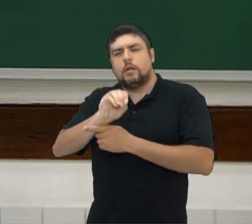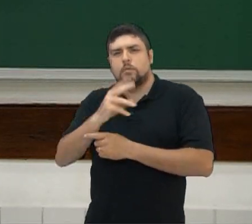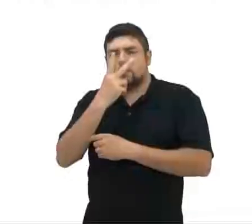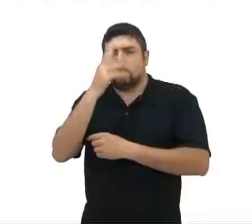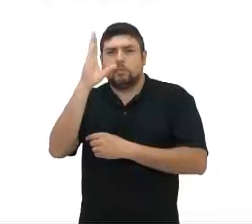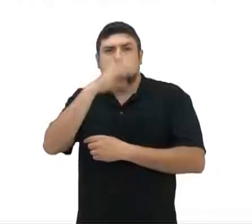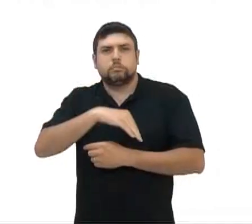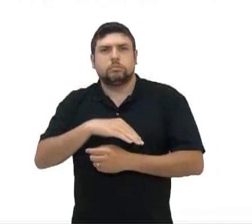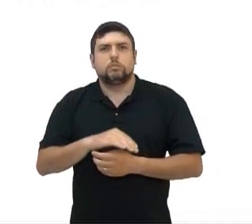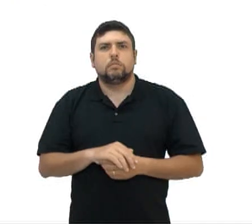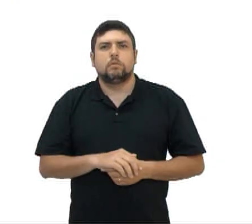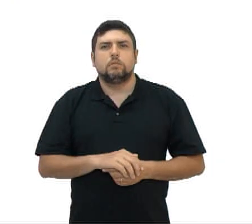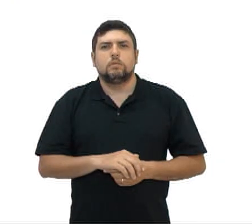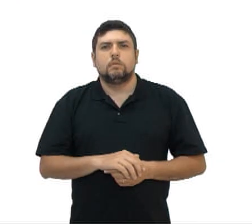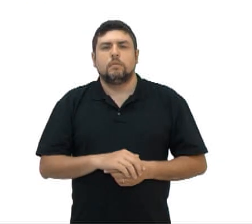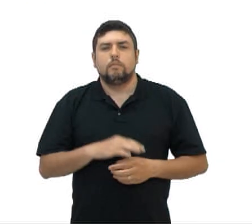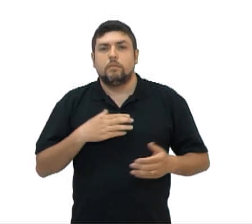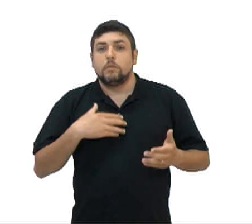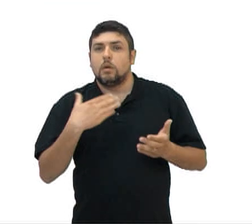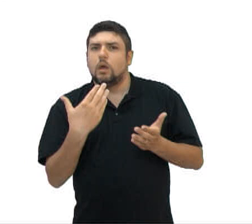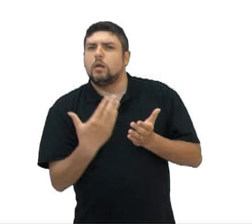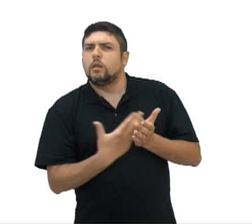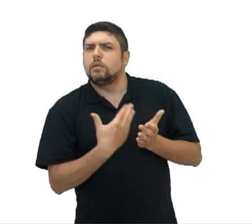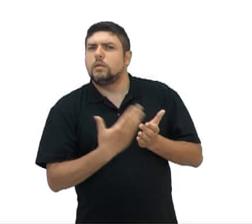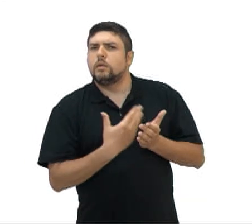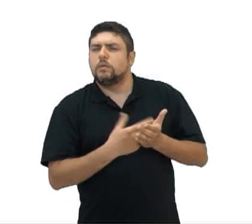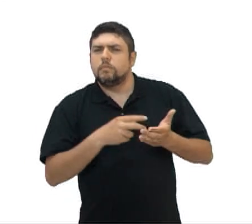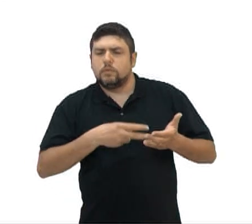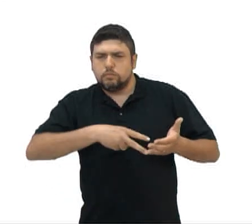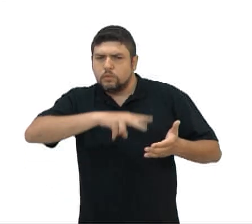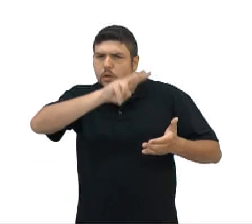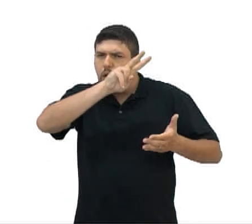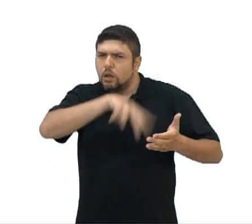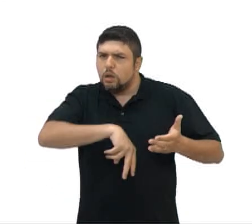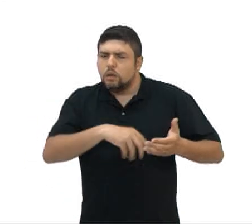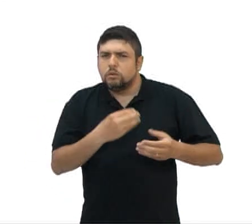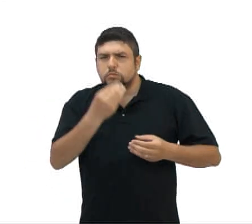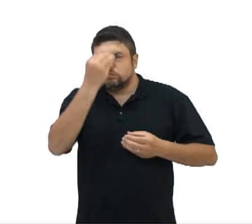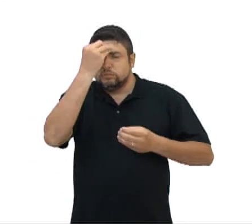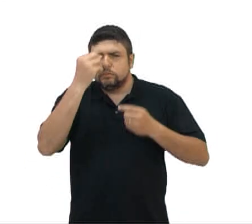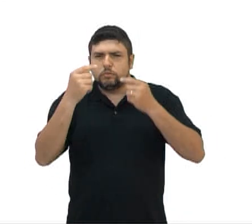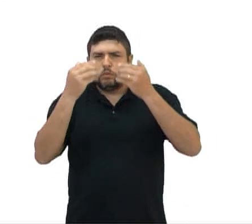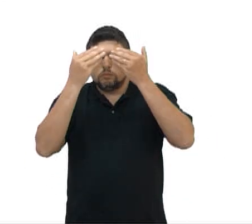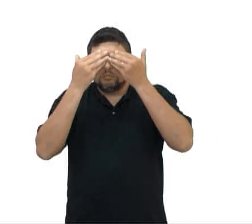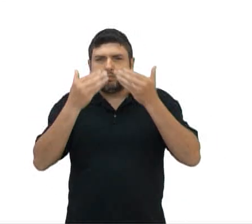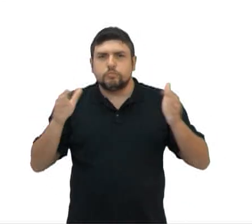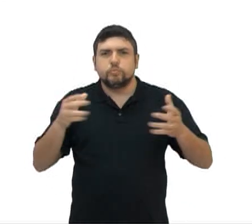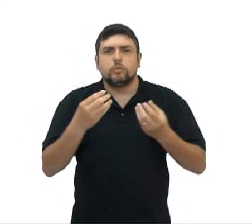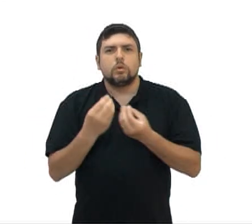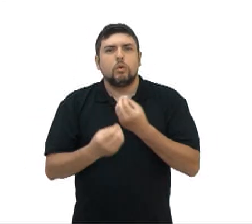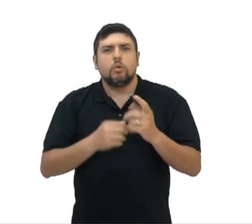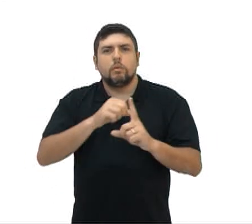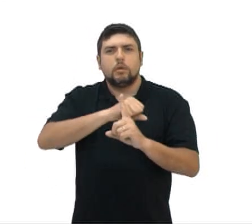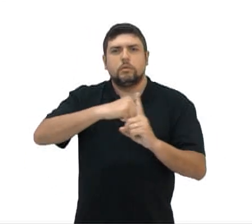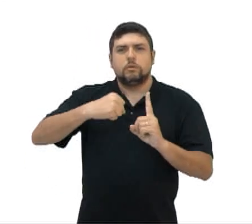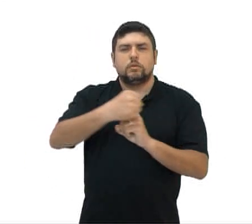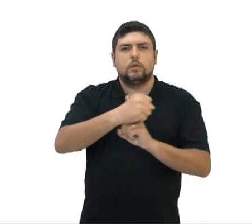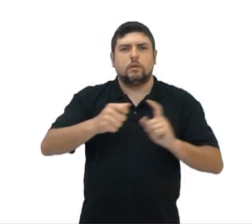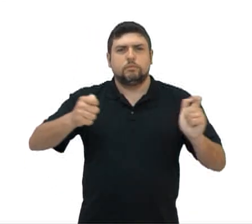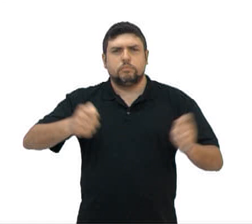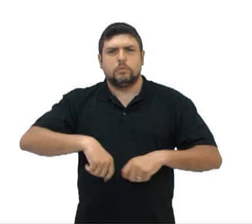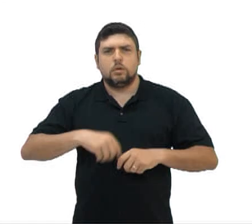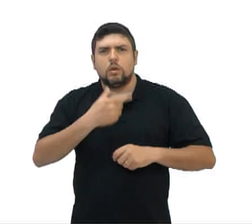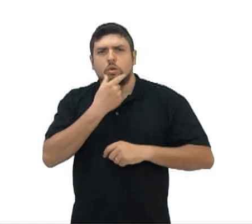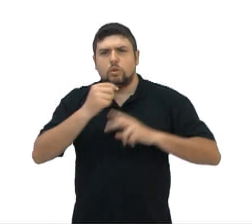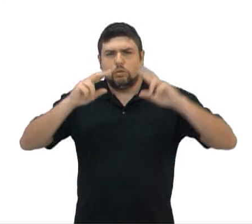Obras como estas davam um novo olhar para a sociedade, pelo qual, através da razão, os homens poderiam dominar a sociedade, longe